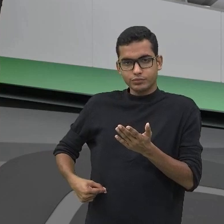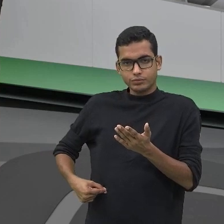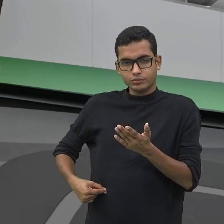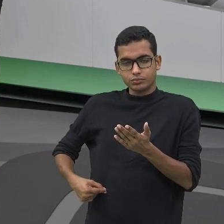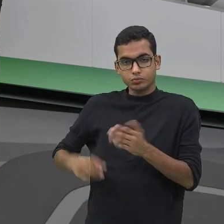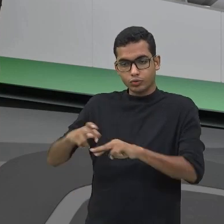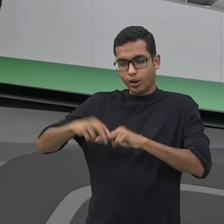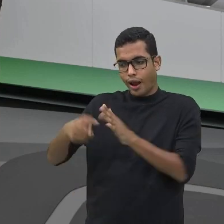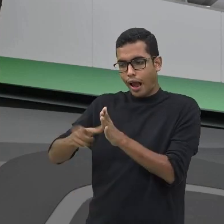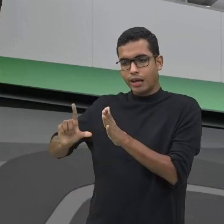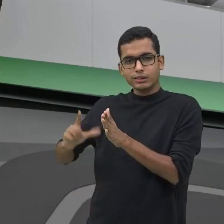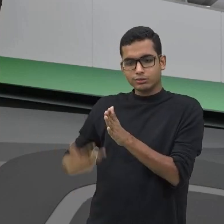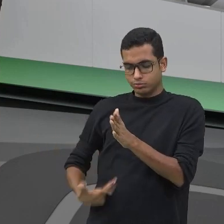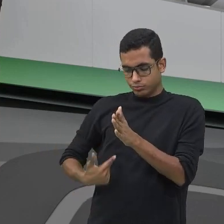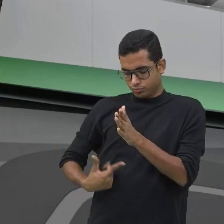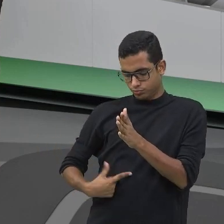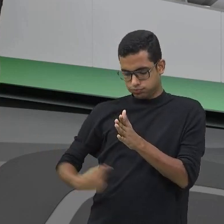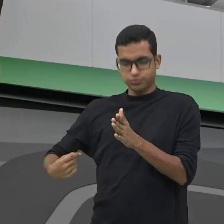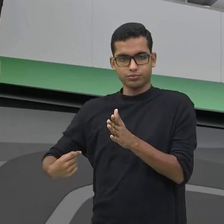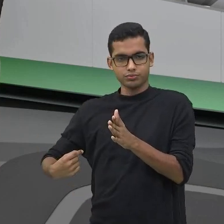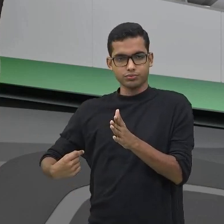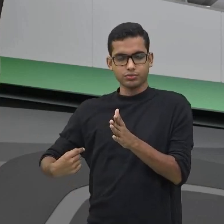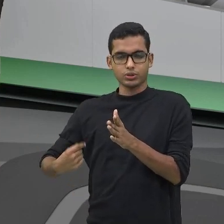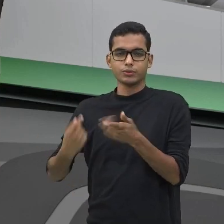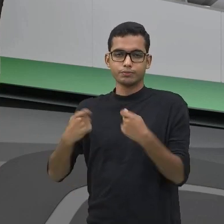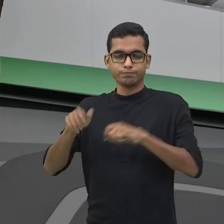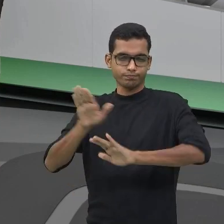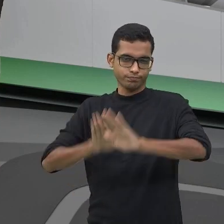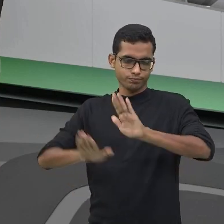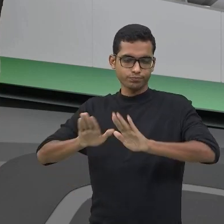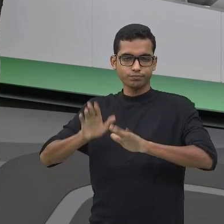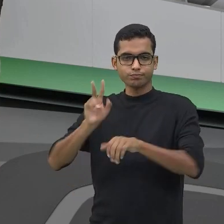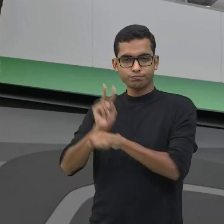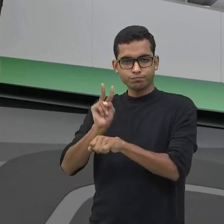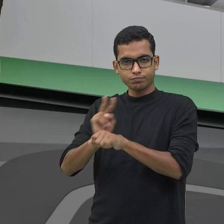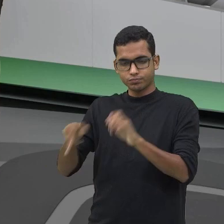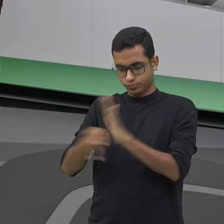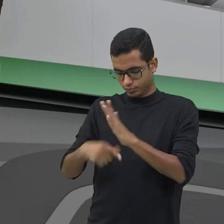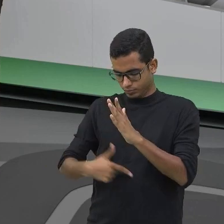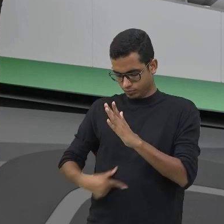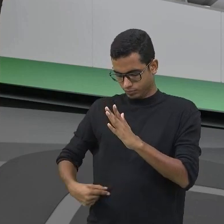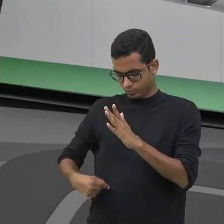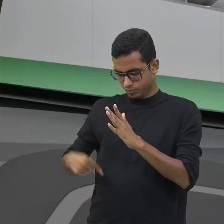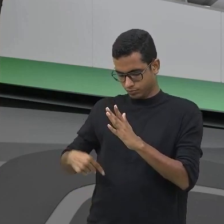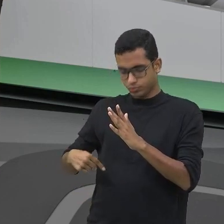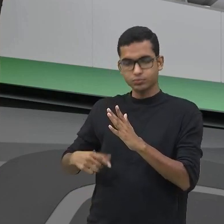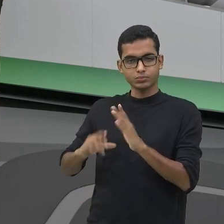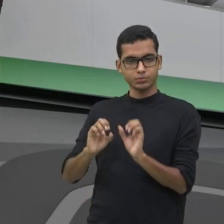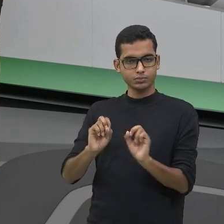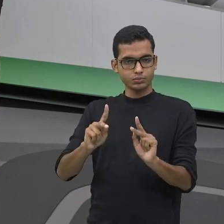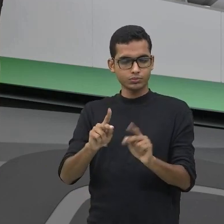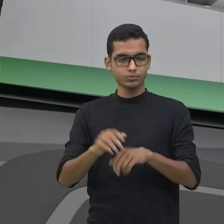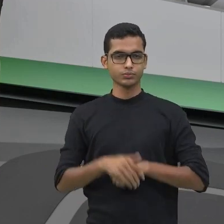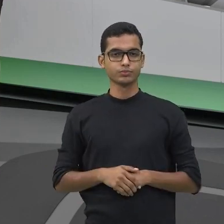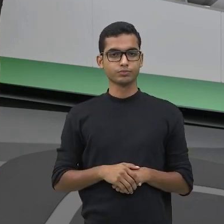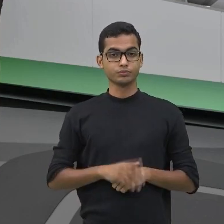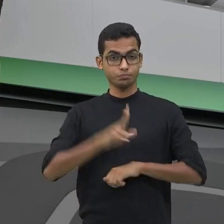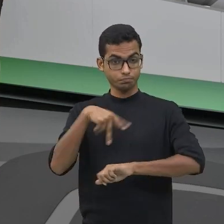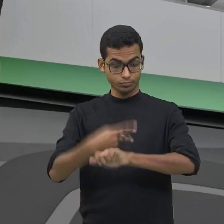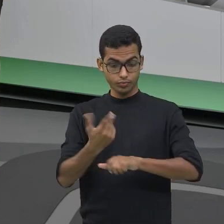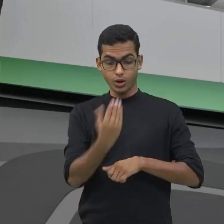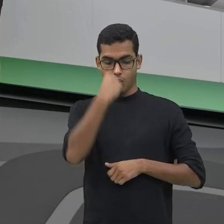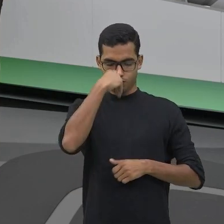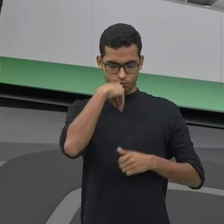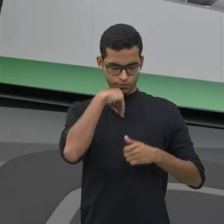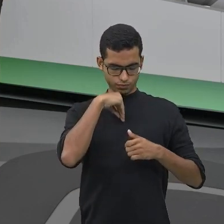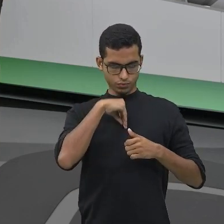ó, continuar no intestino delgado, porque ele já está no intestino delgado. Vamos lá. Então, o